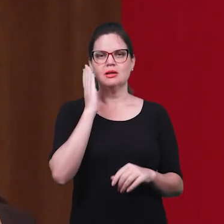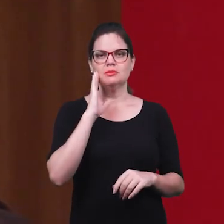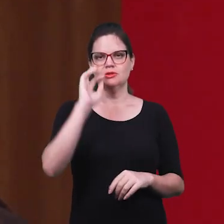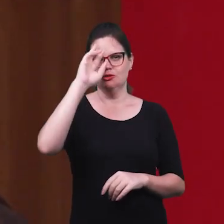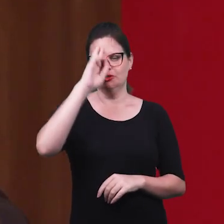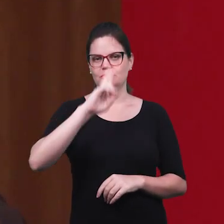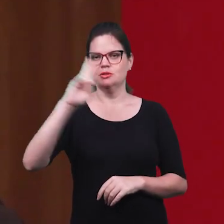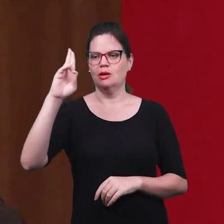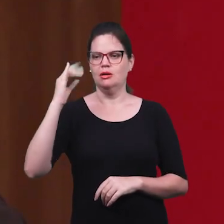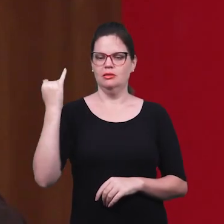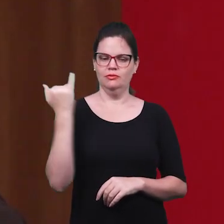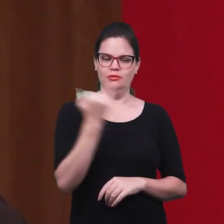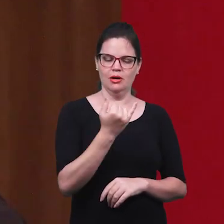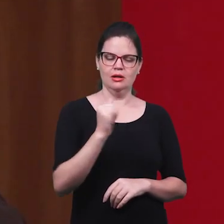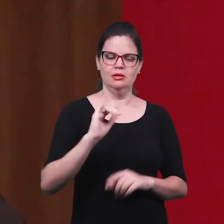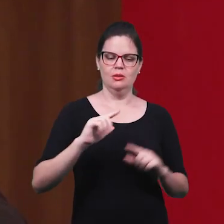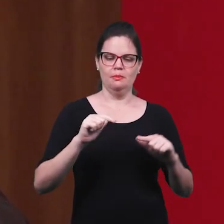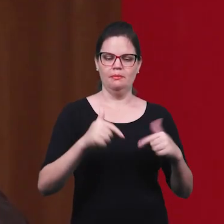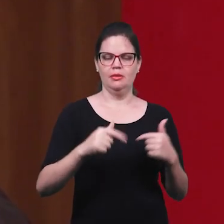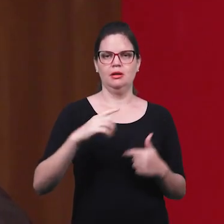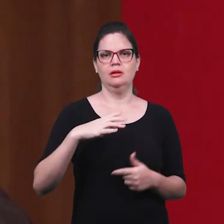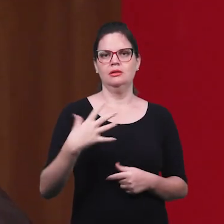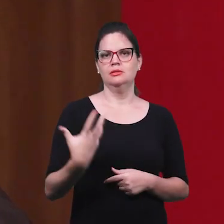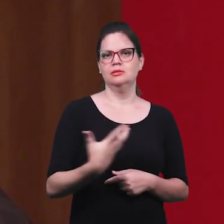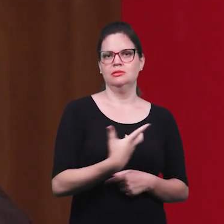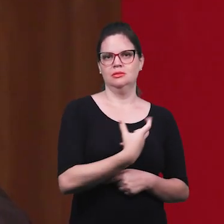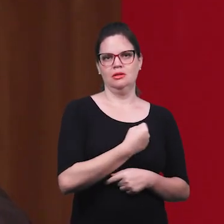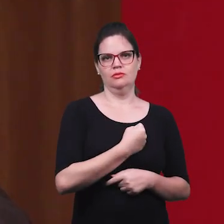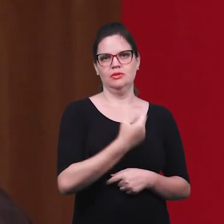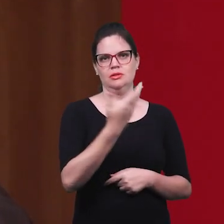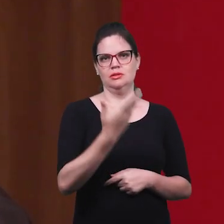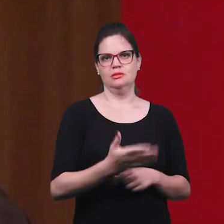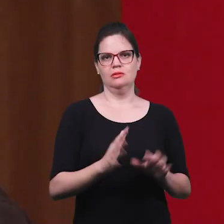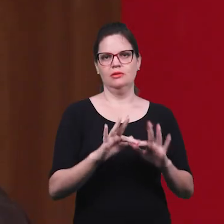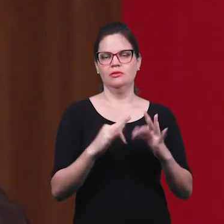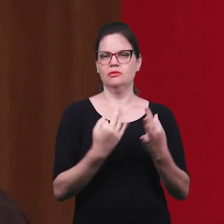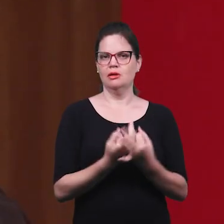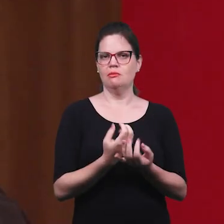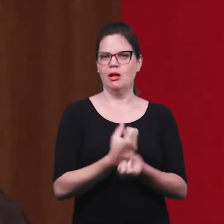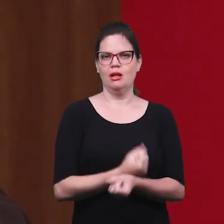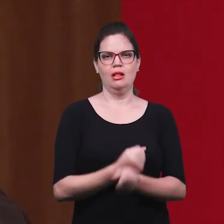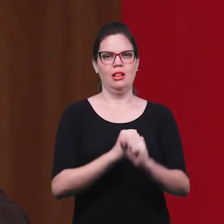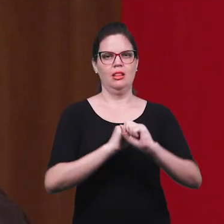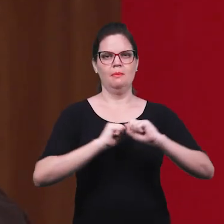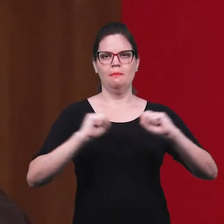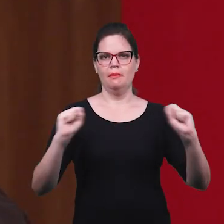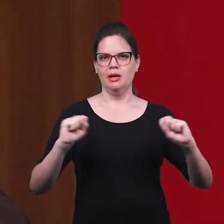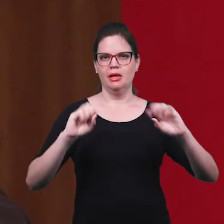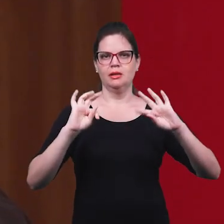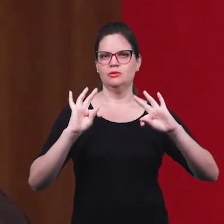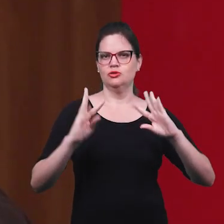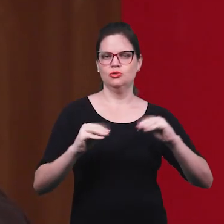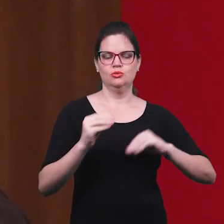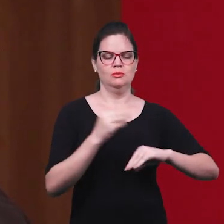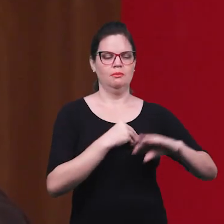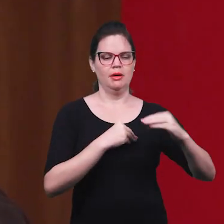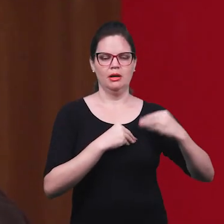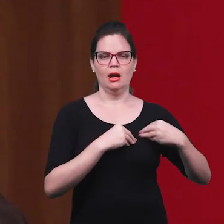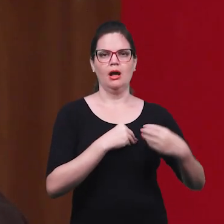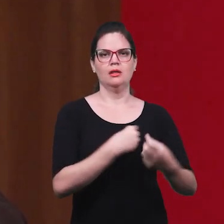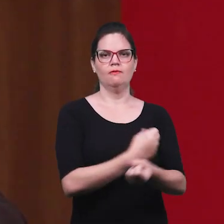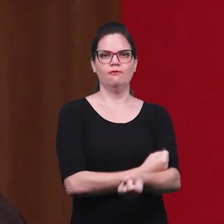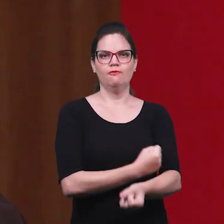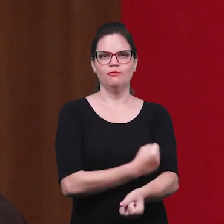família é salva, né? É liberta da escravidão, é liberta do Egito, é liberta dos pecados, dos